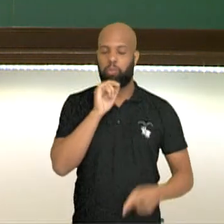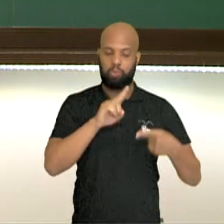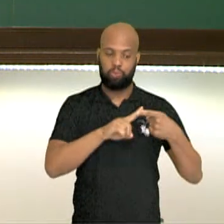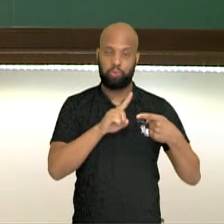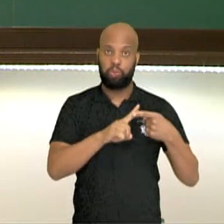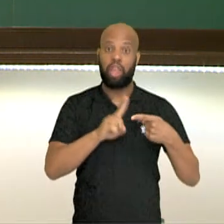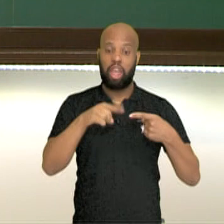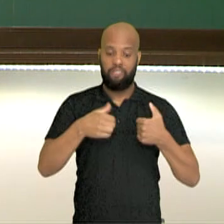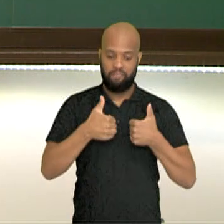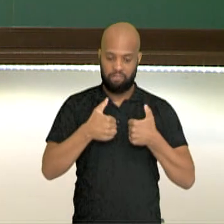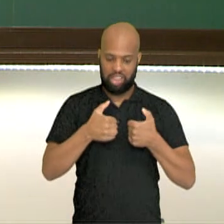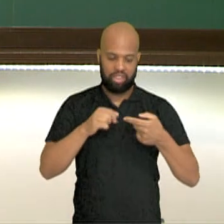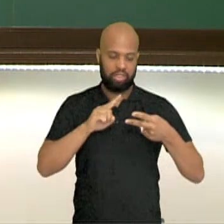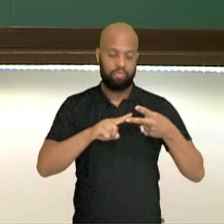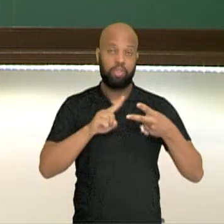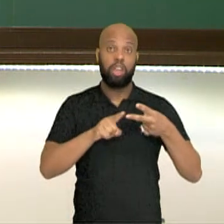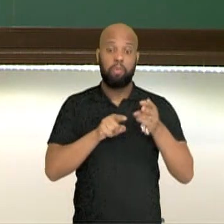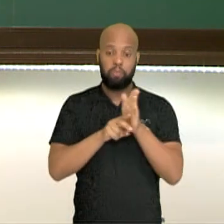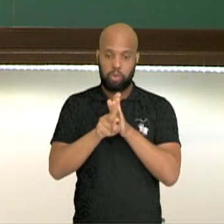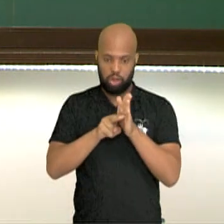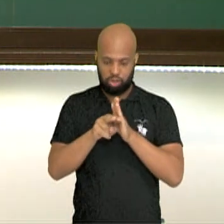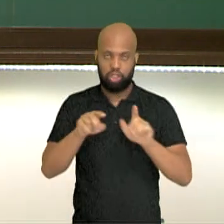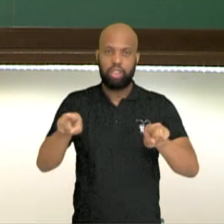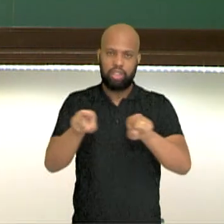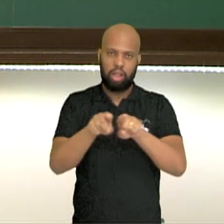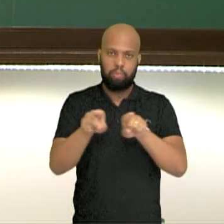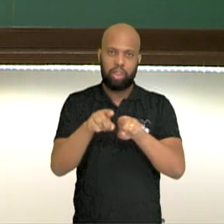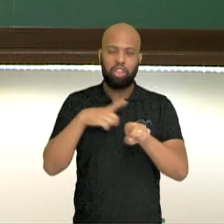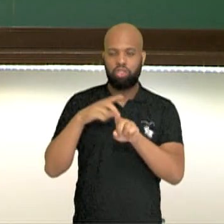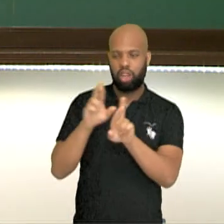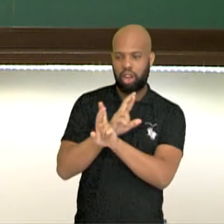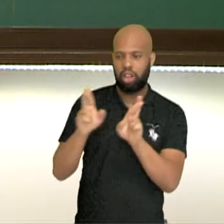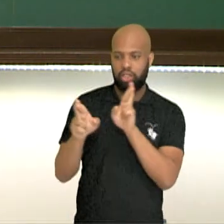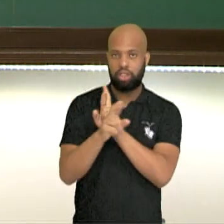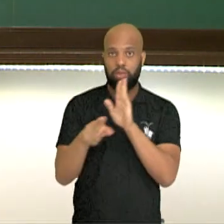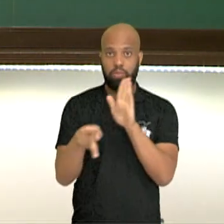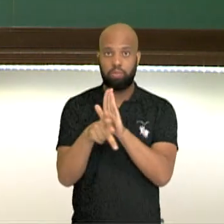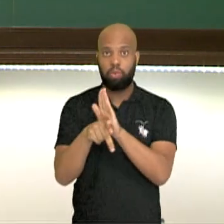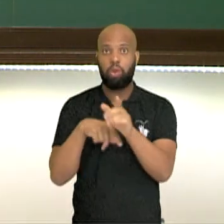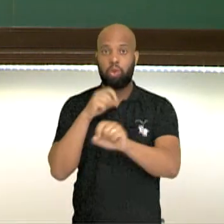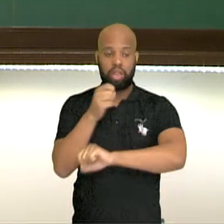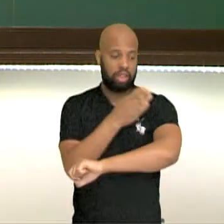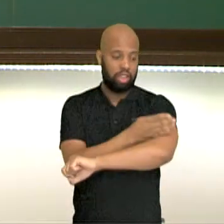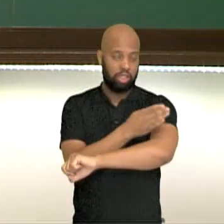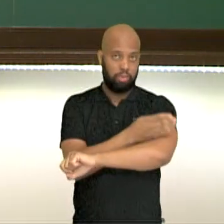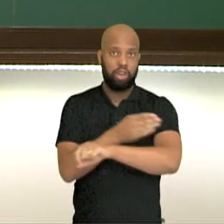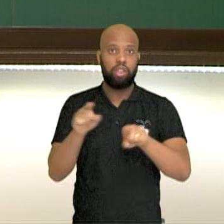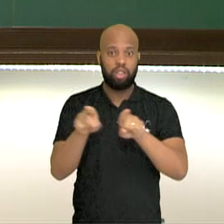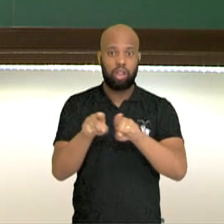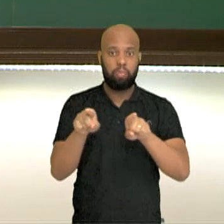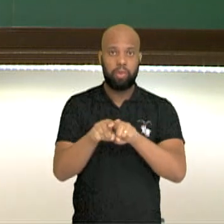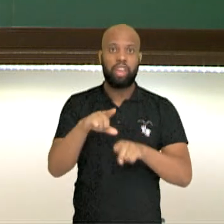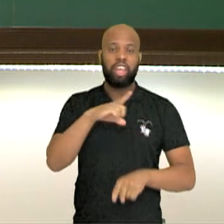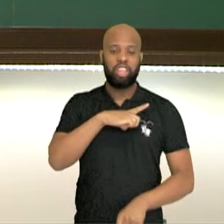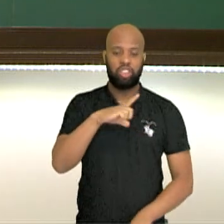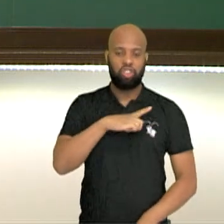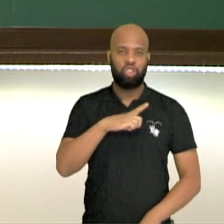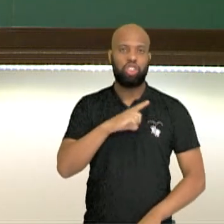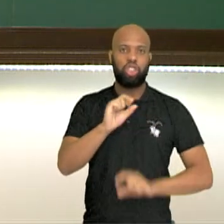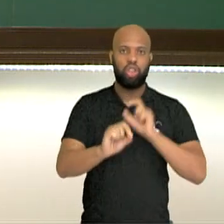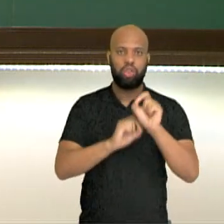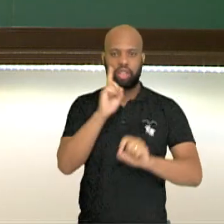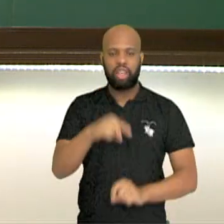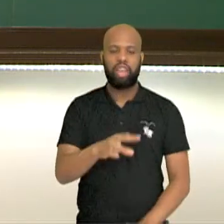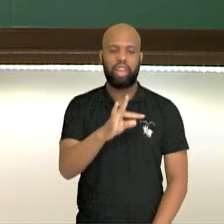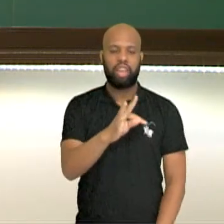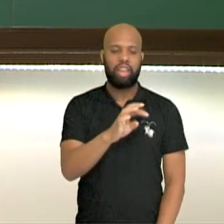Idade Média, tinha uma questão muito ligada ao teocentrismo ainda, que a partir do século XVI, ainda mais do